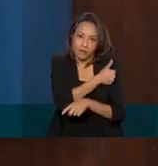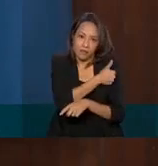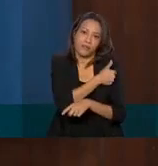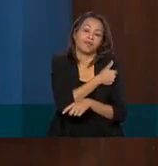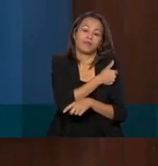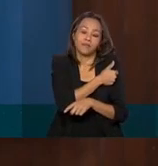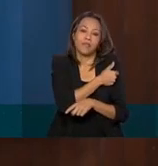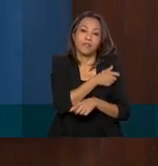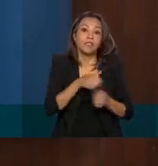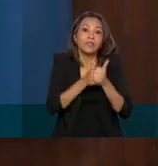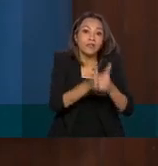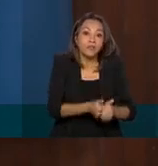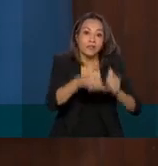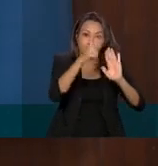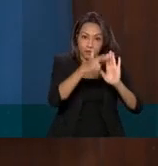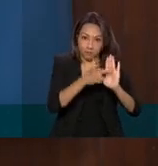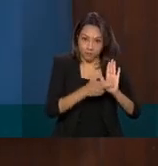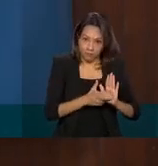de uma vacina